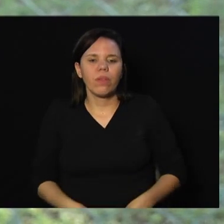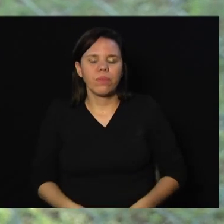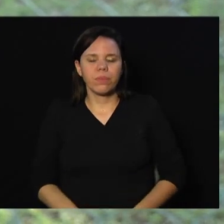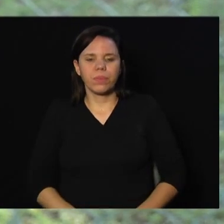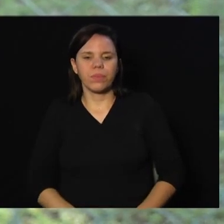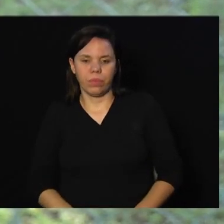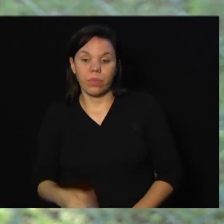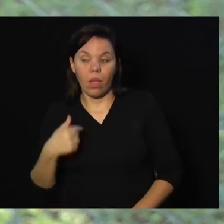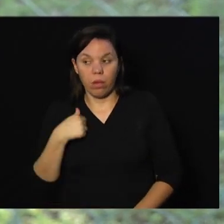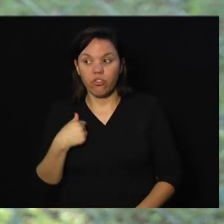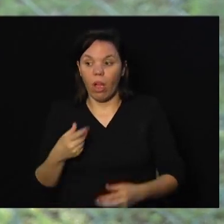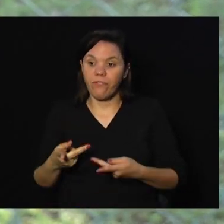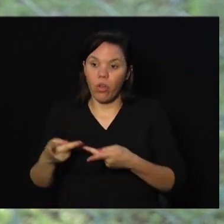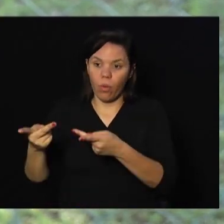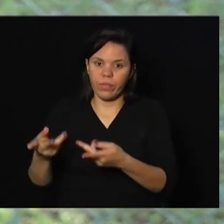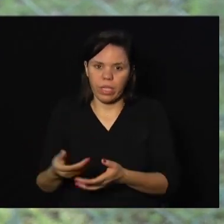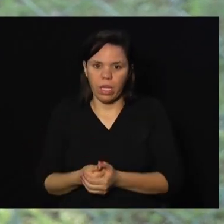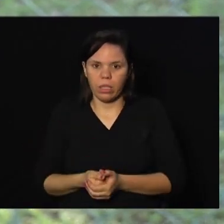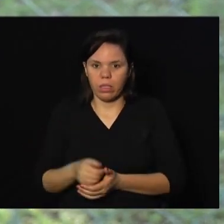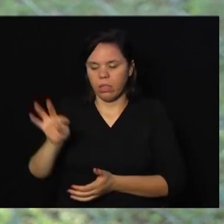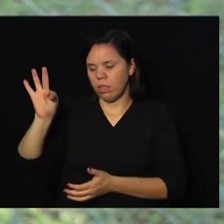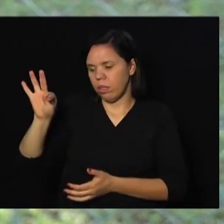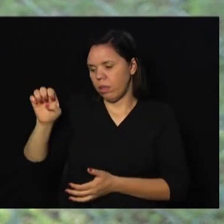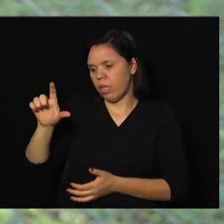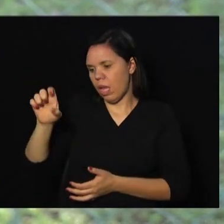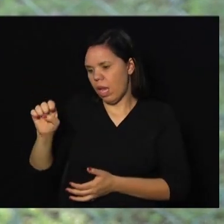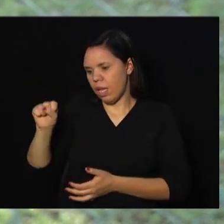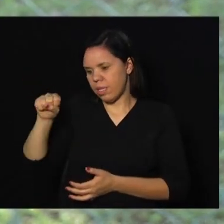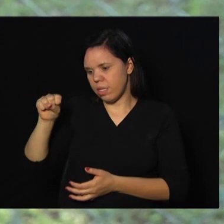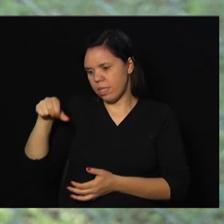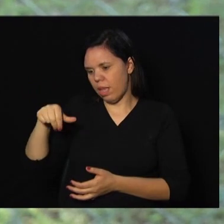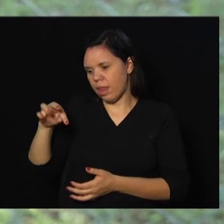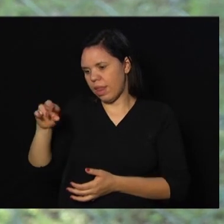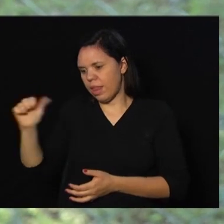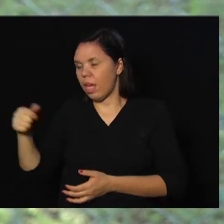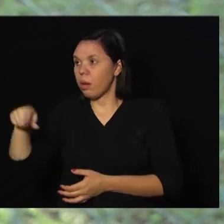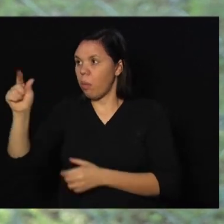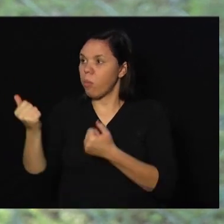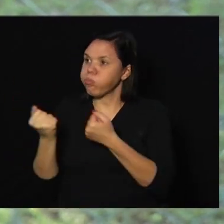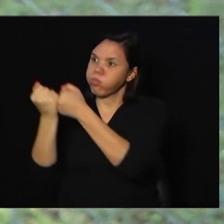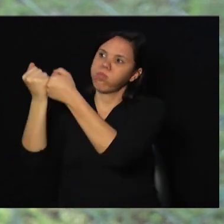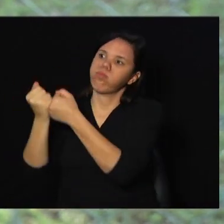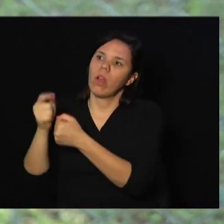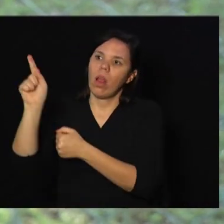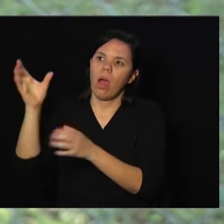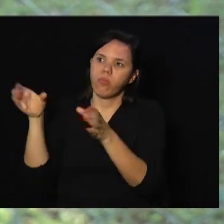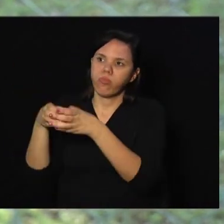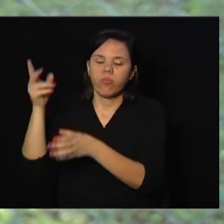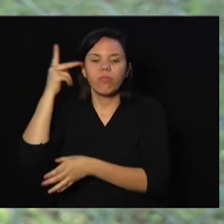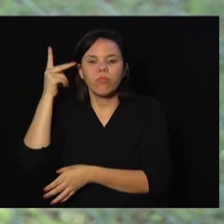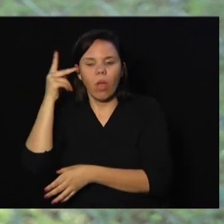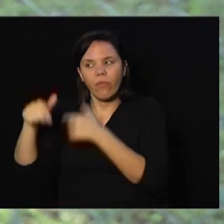fui uma vez convidado por Tele Santana de ser auxiliar dele no São Paulo e fui trabalhar com ele. Ele